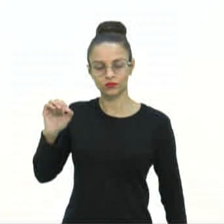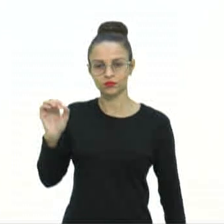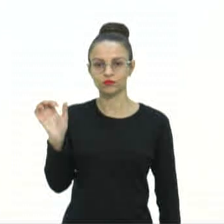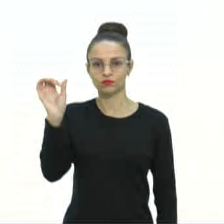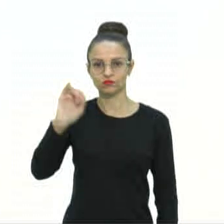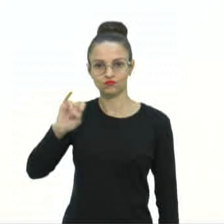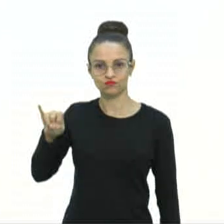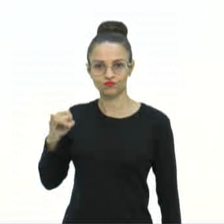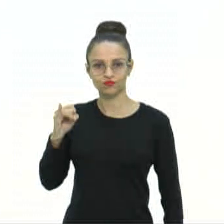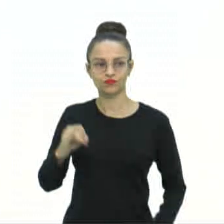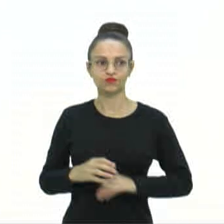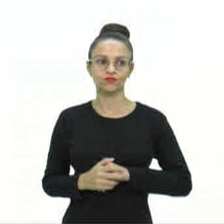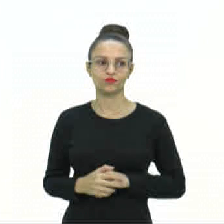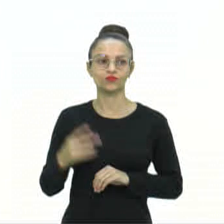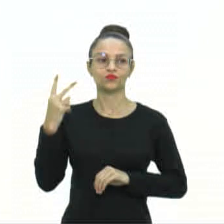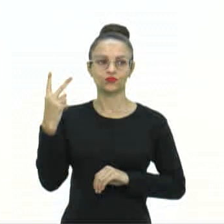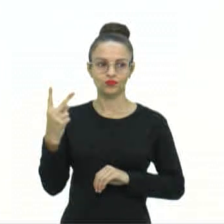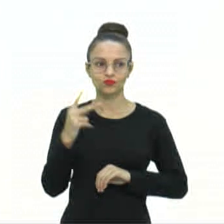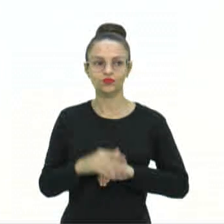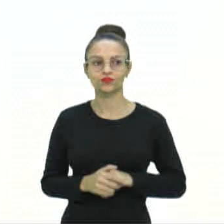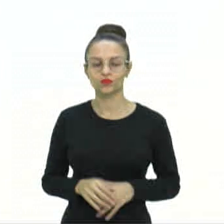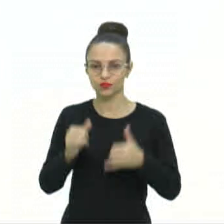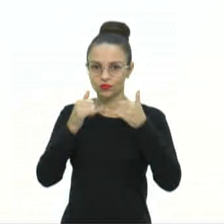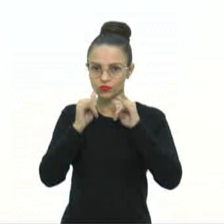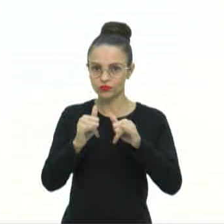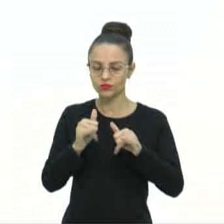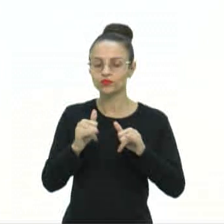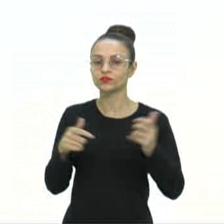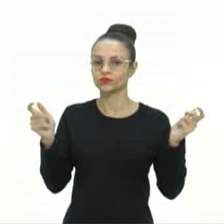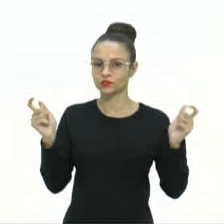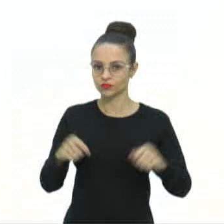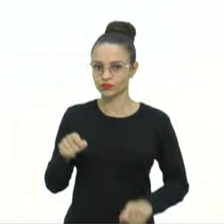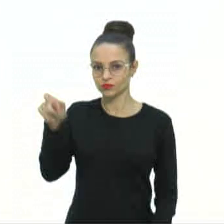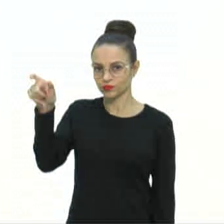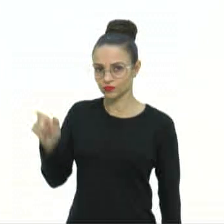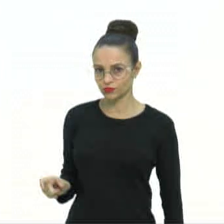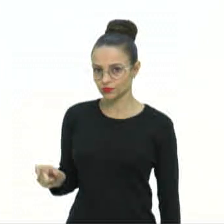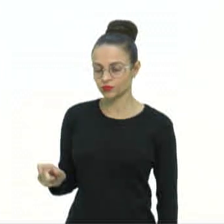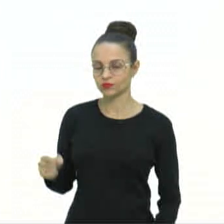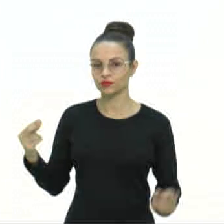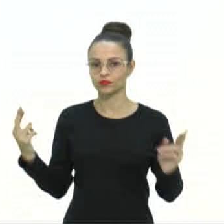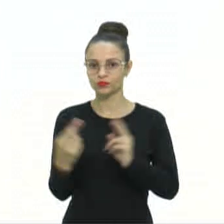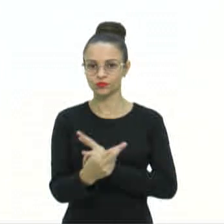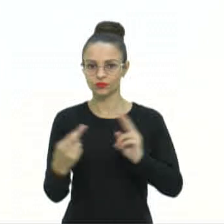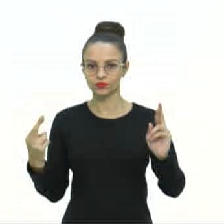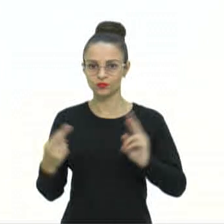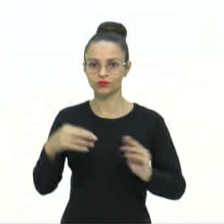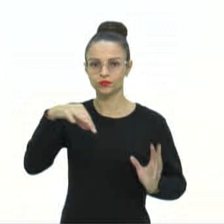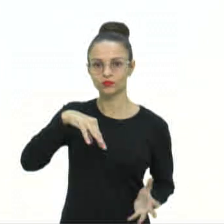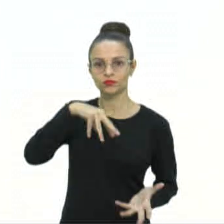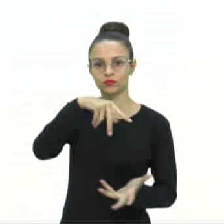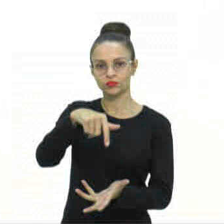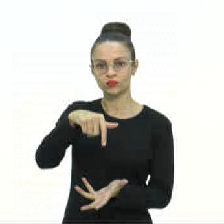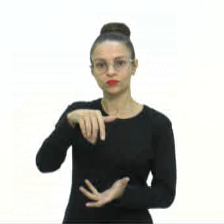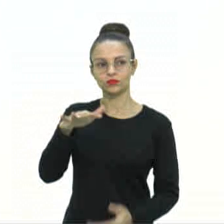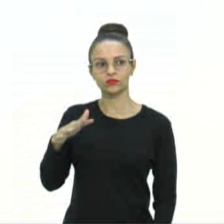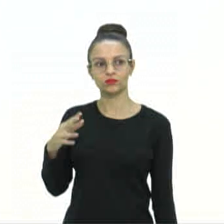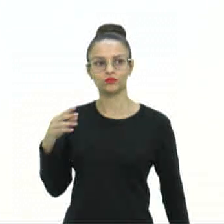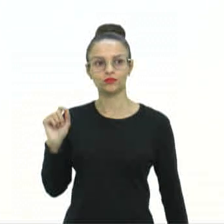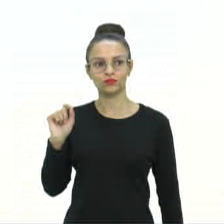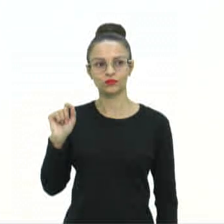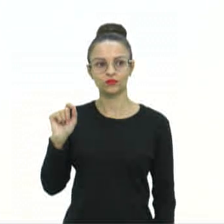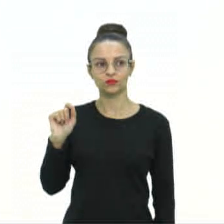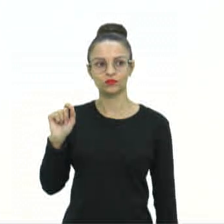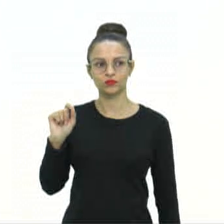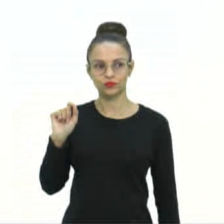joule. 2. A energia potencial da pessoa em relação à superfície da Terra é de 1,4 vezes 10